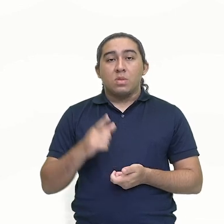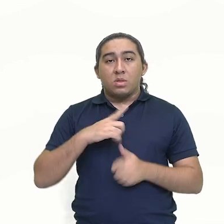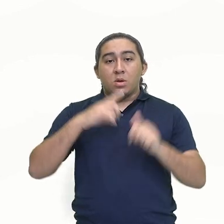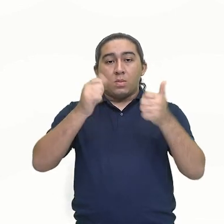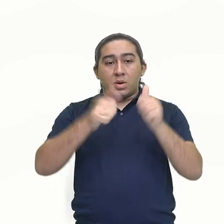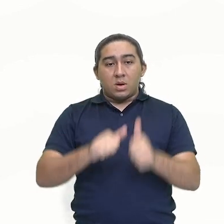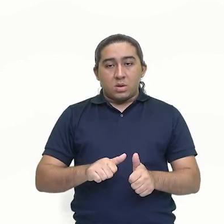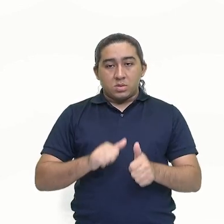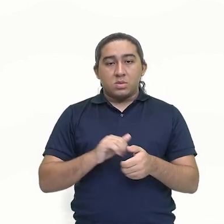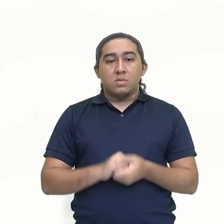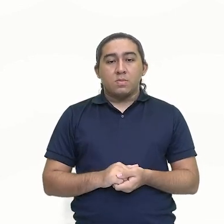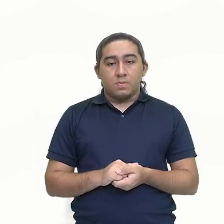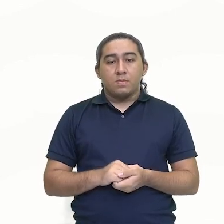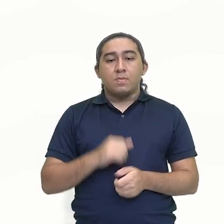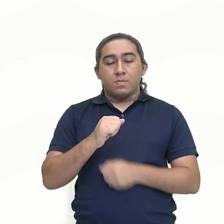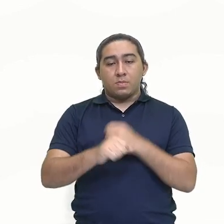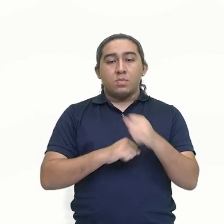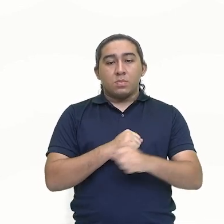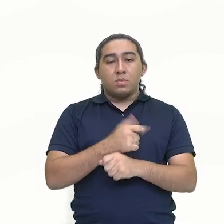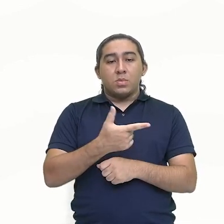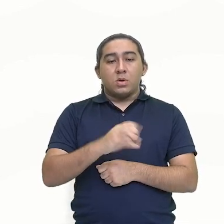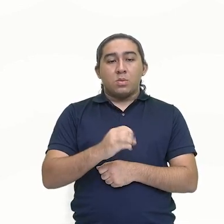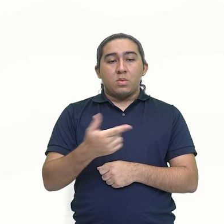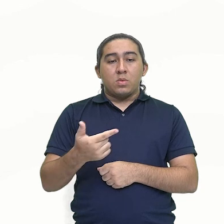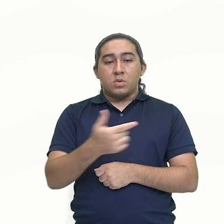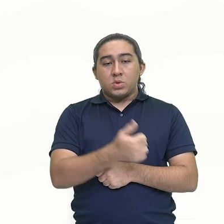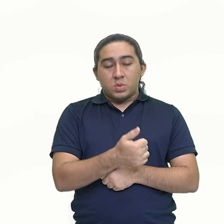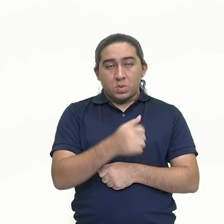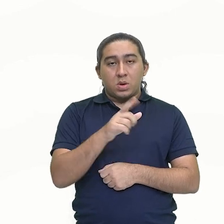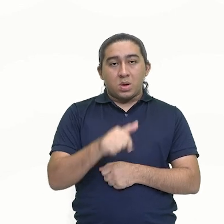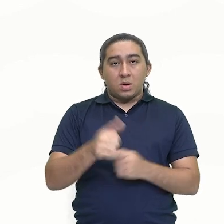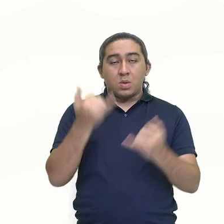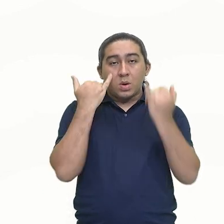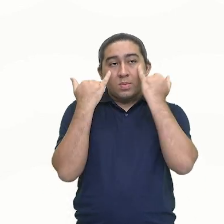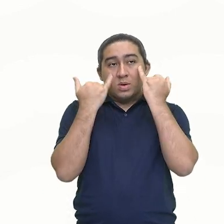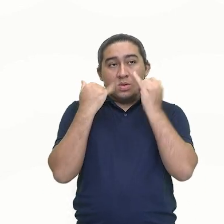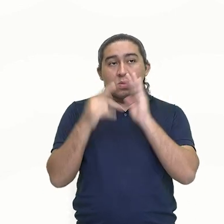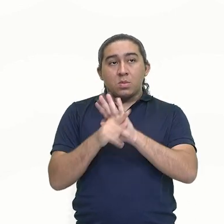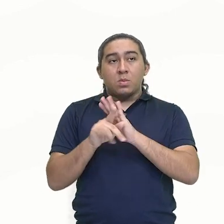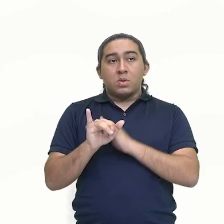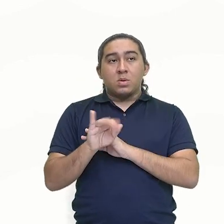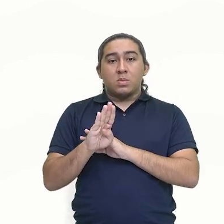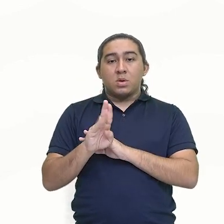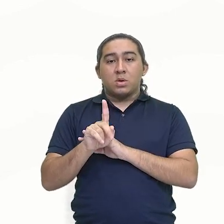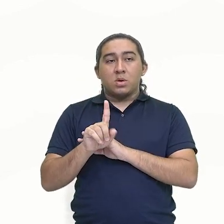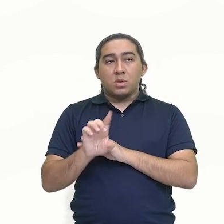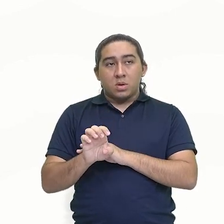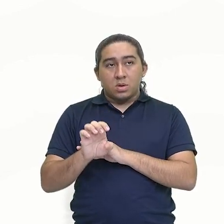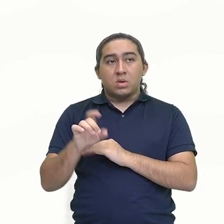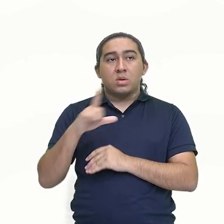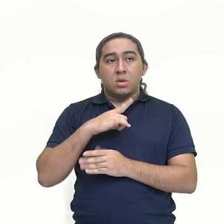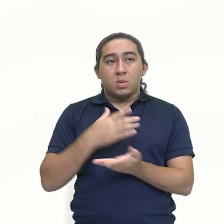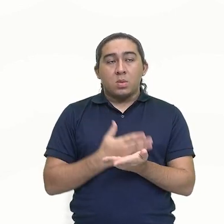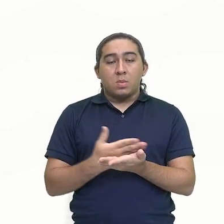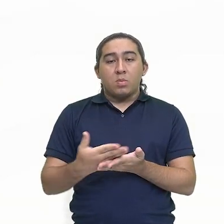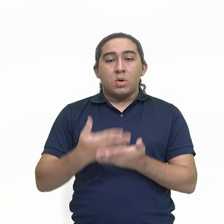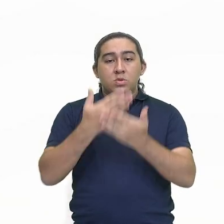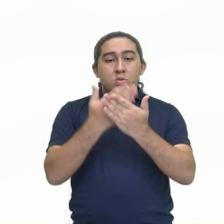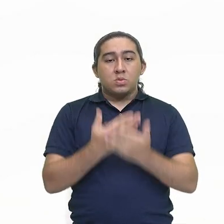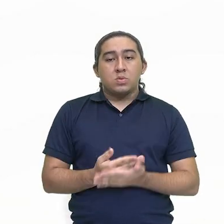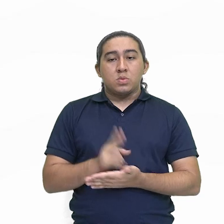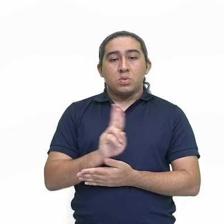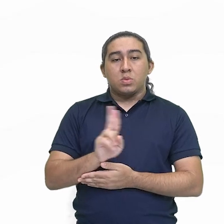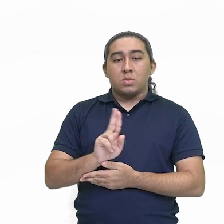em 2021, né, dados que o IBGE fez de desigualdade a partir de um estudo chamado